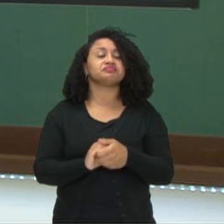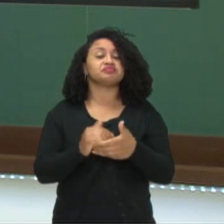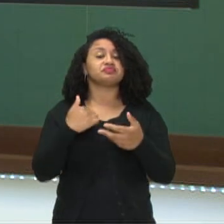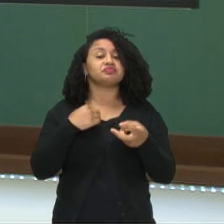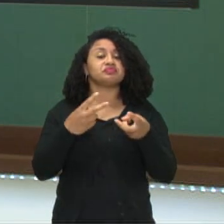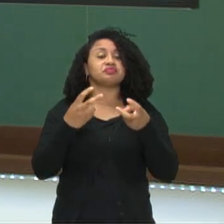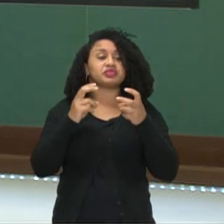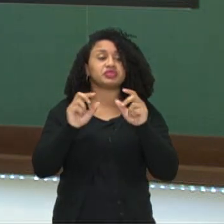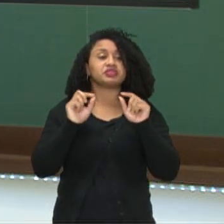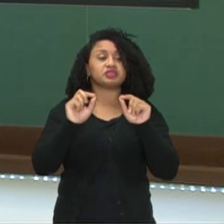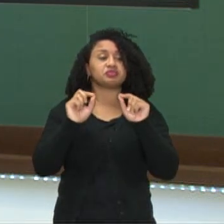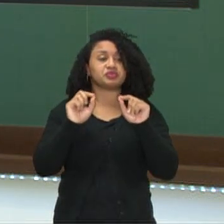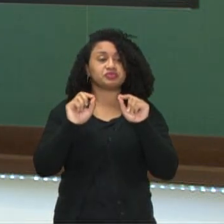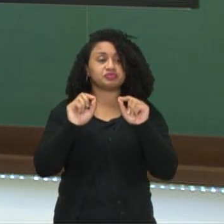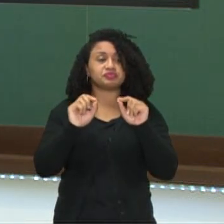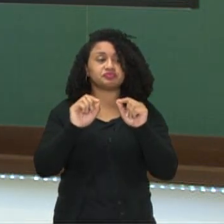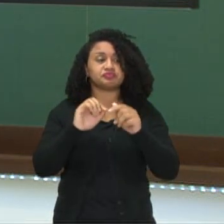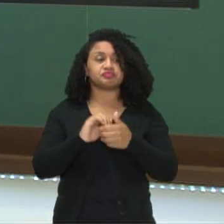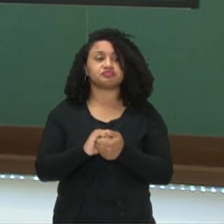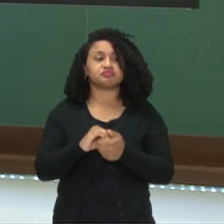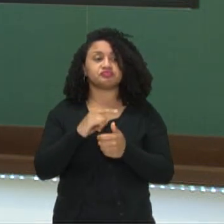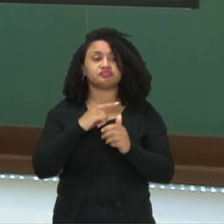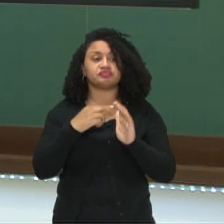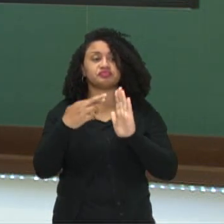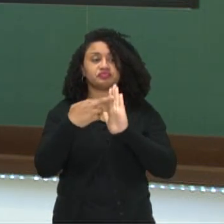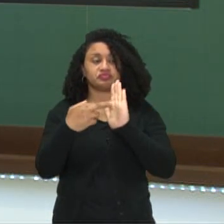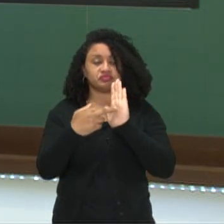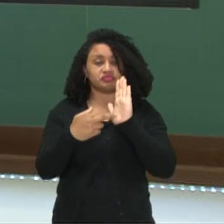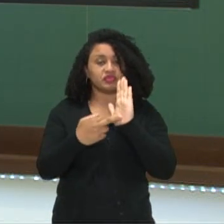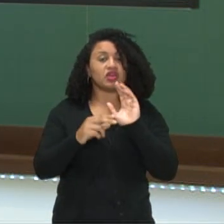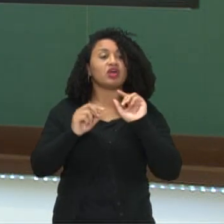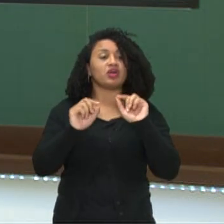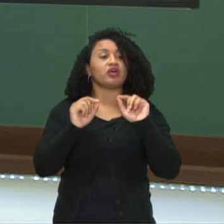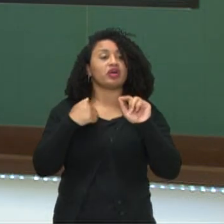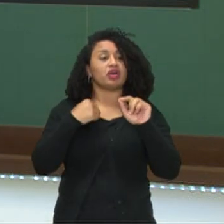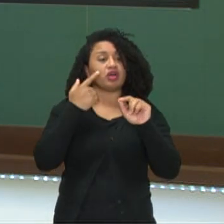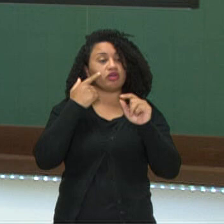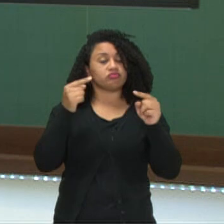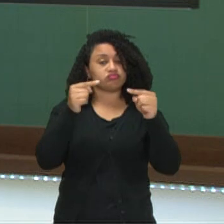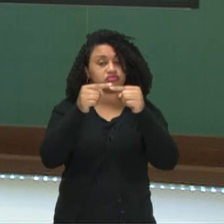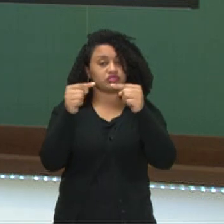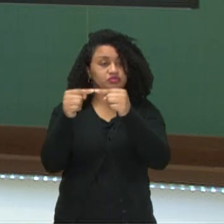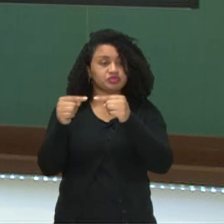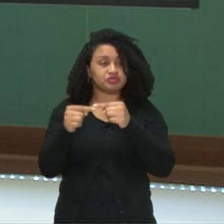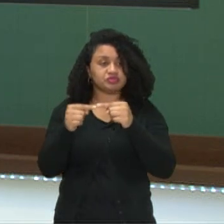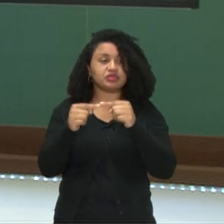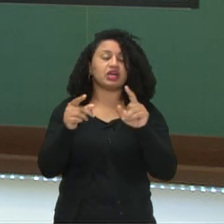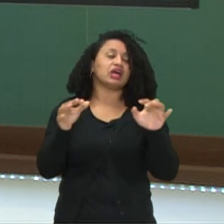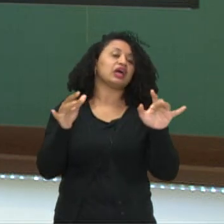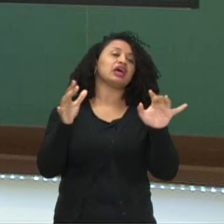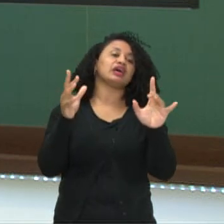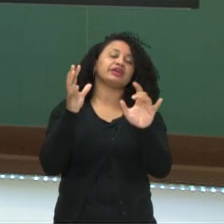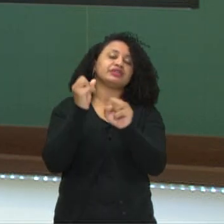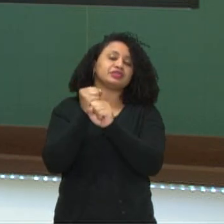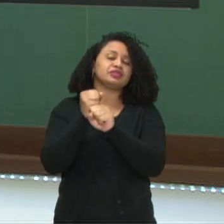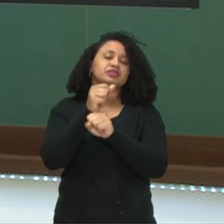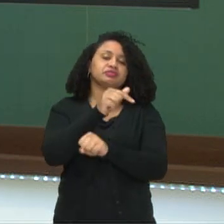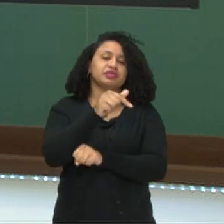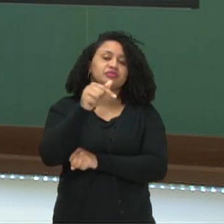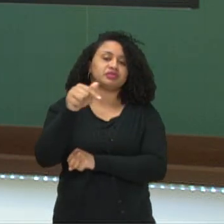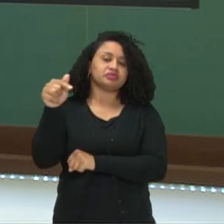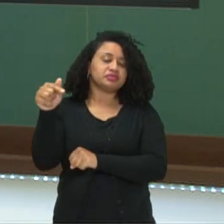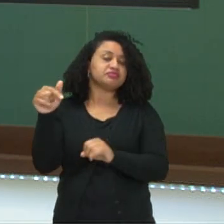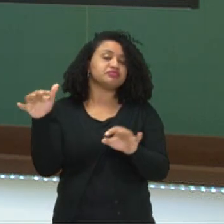cá, ó. O que diz as regras de Kirchhoff? Lei dos pontos. A soma das